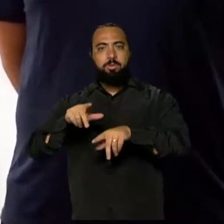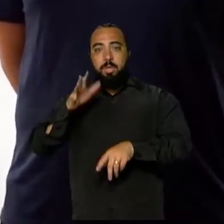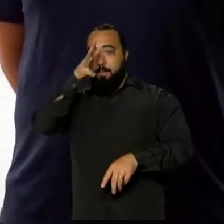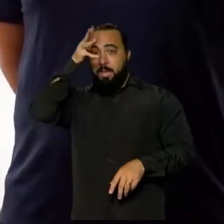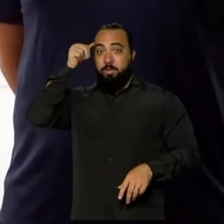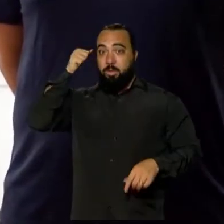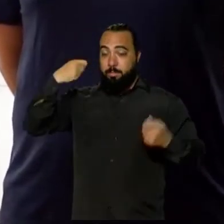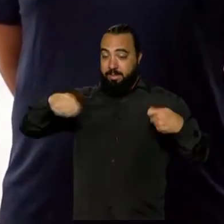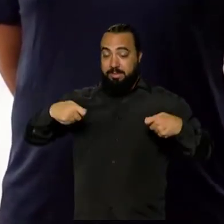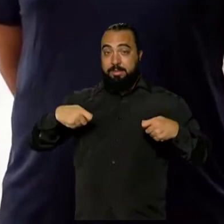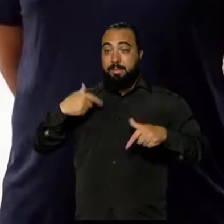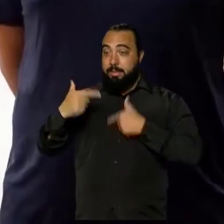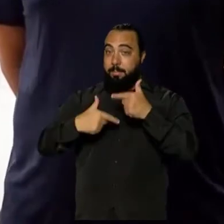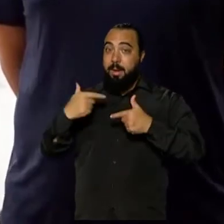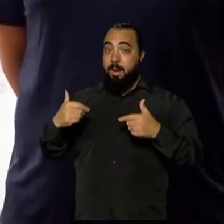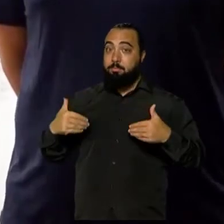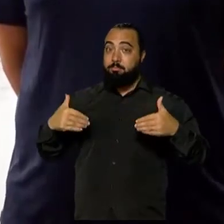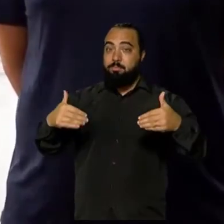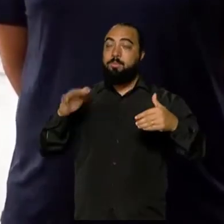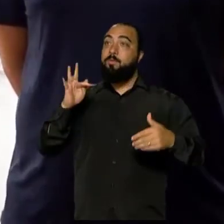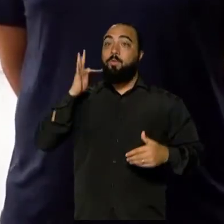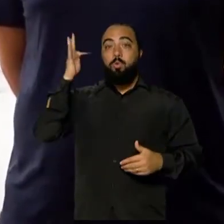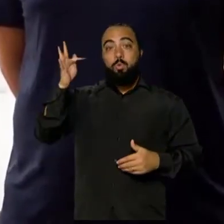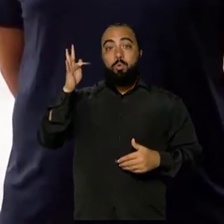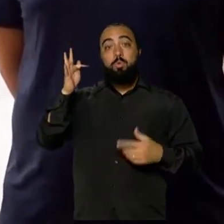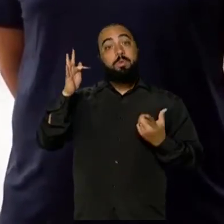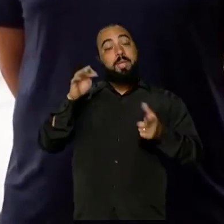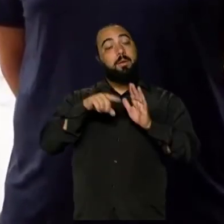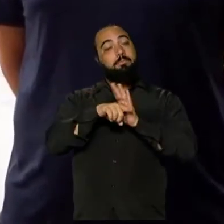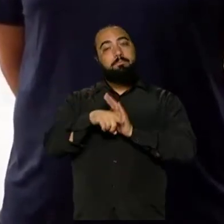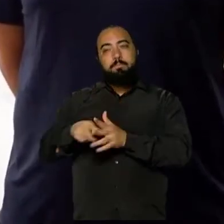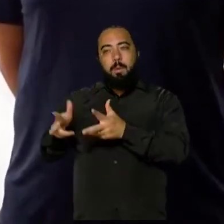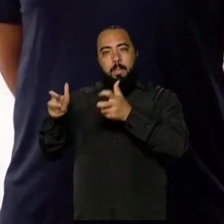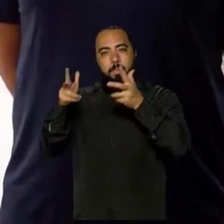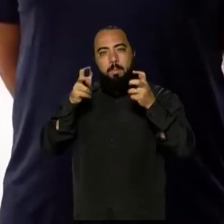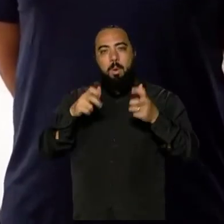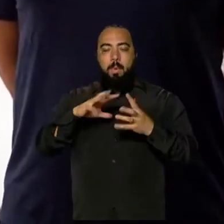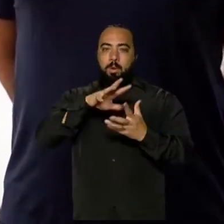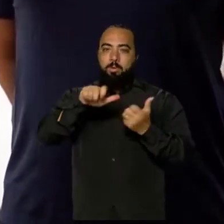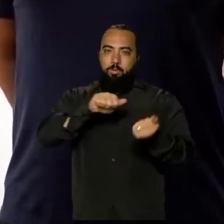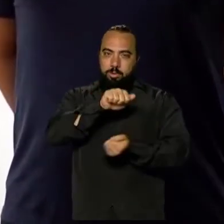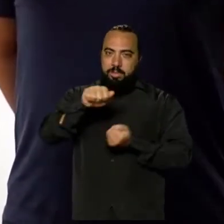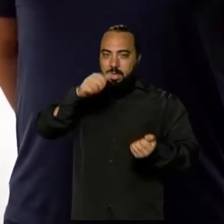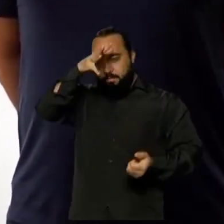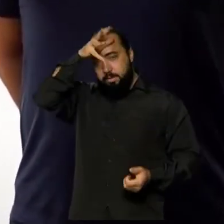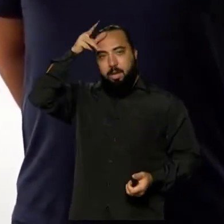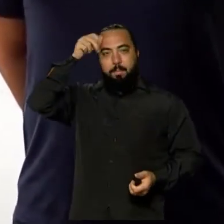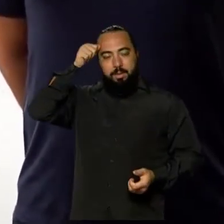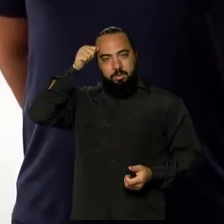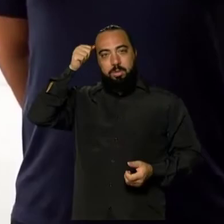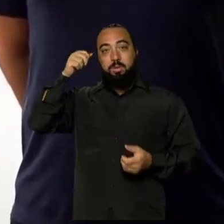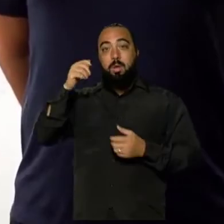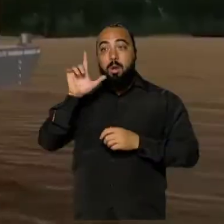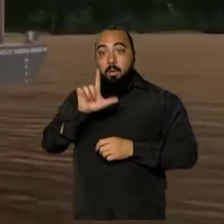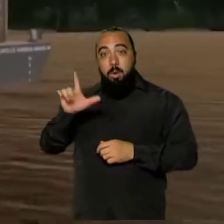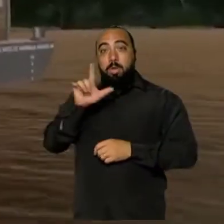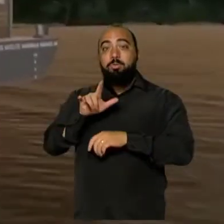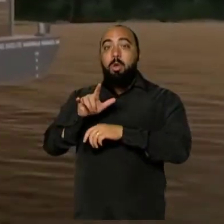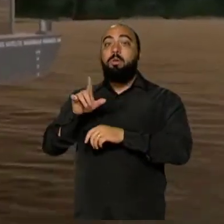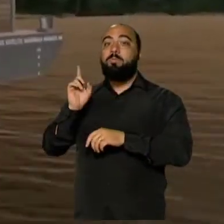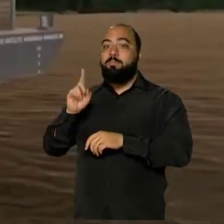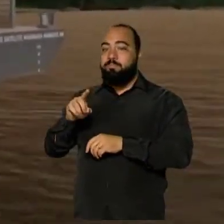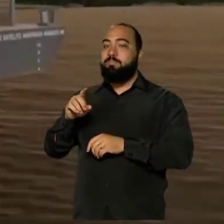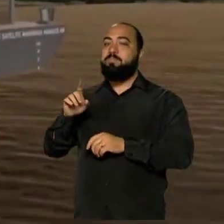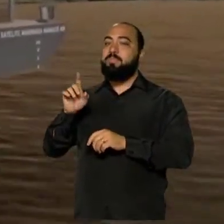trabalhar para o futuro. E o futuro está na exploração sustentável da Amazônia. Os laboratórios satélites são